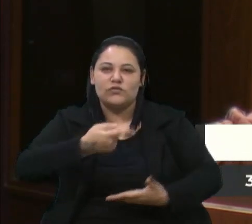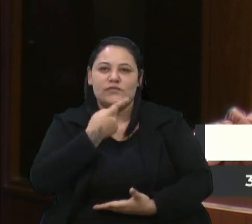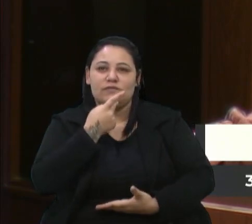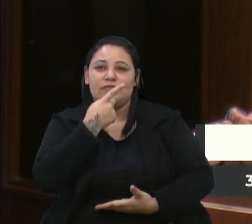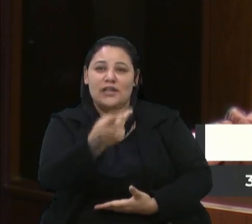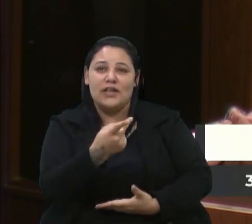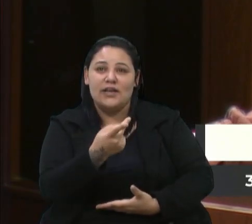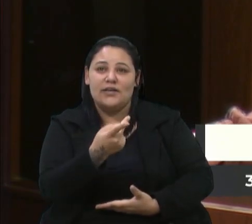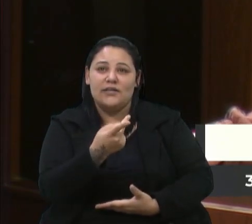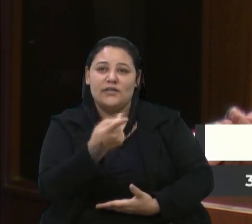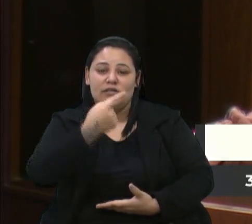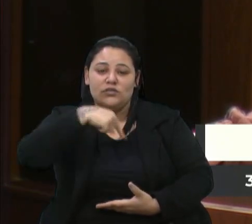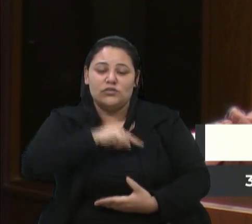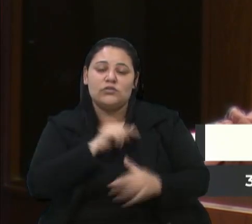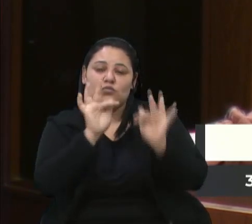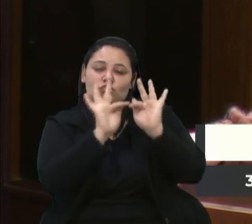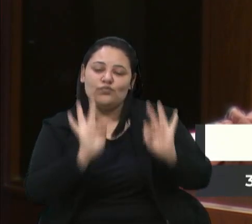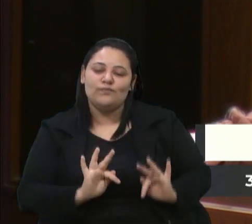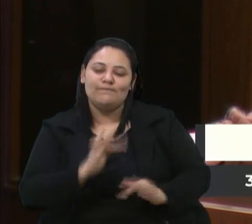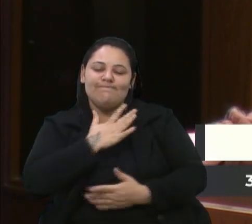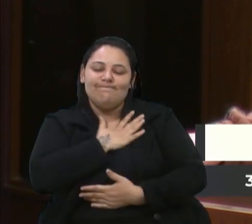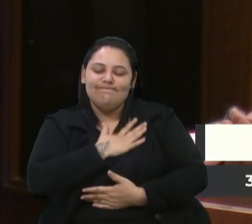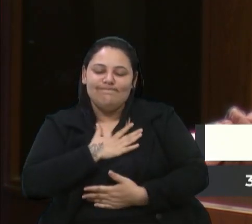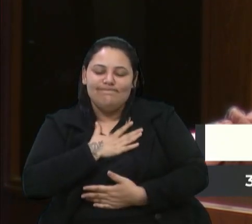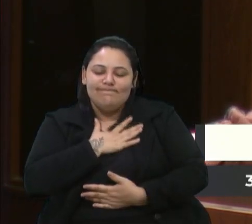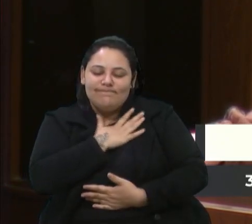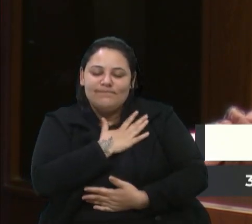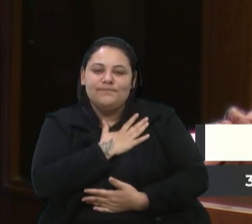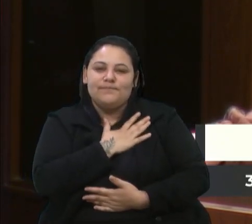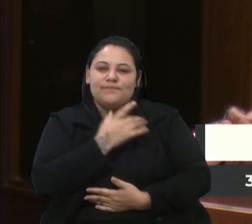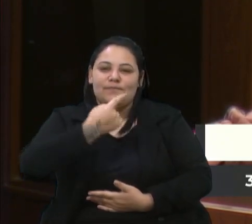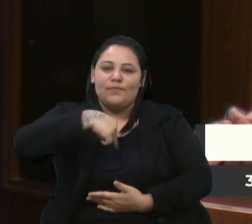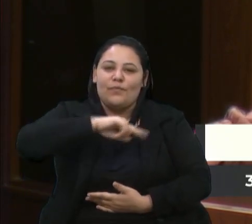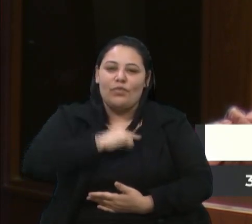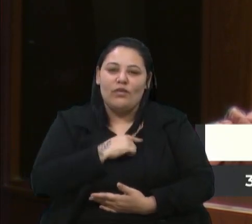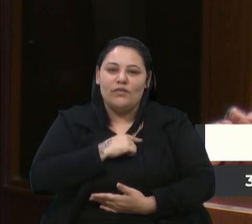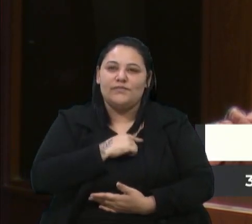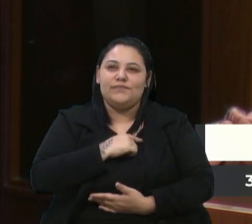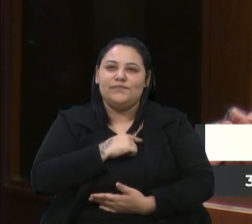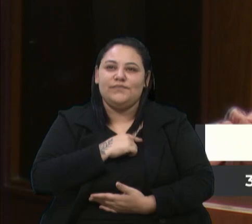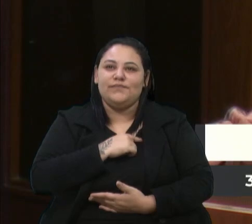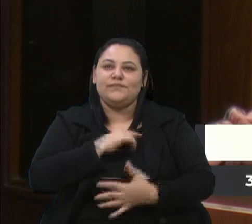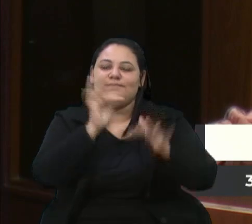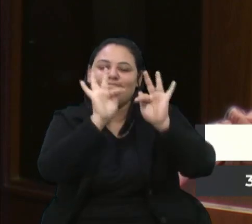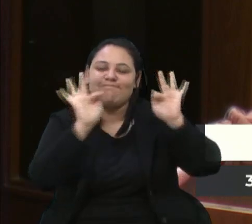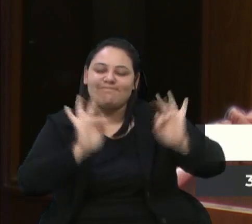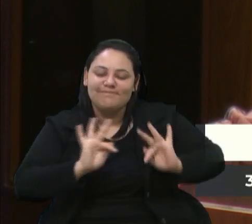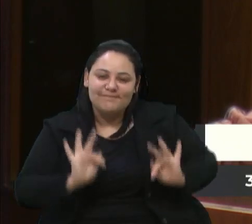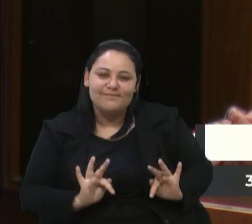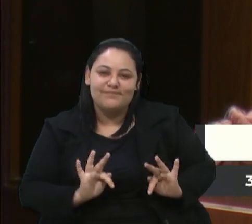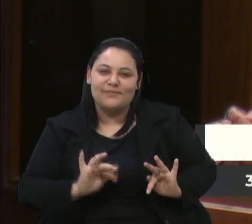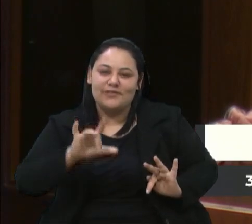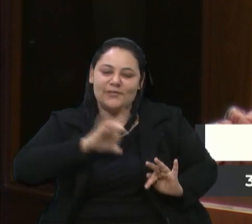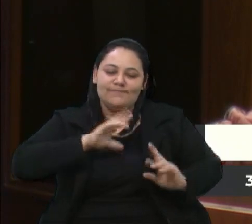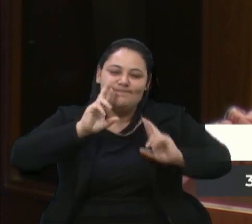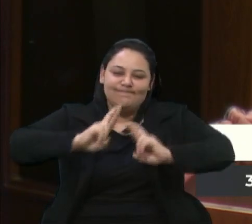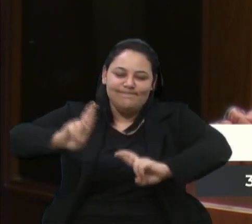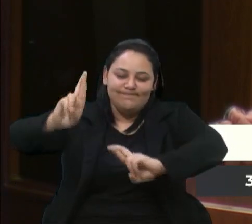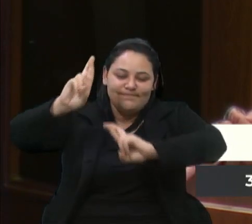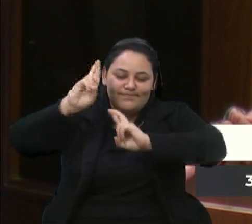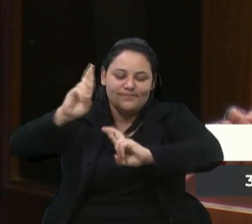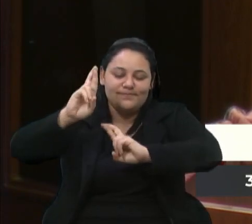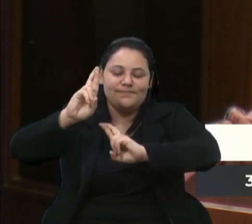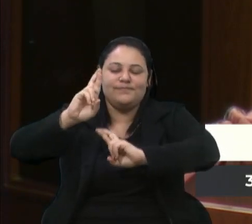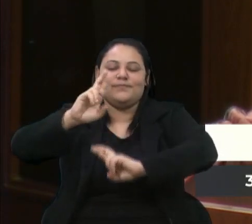dizer que a gente está muito feliz, que a gente está muito contente, que a gente está com esperança,